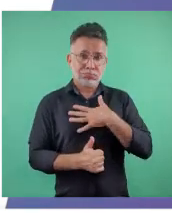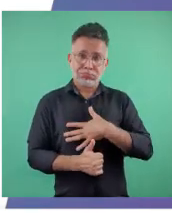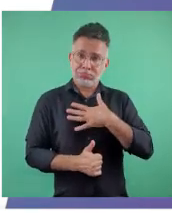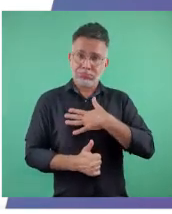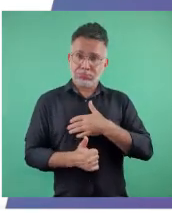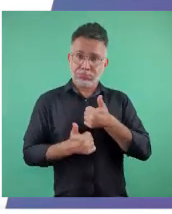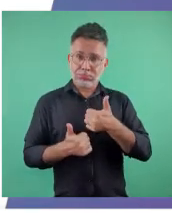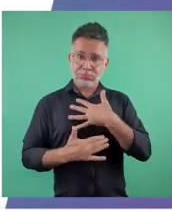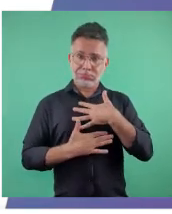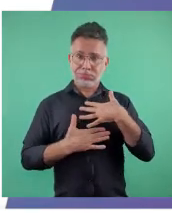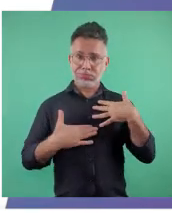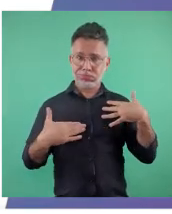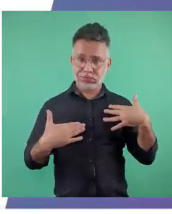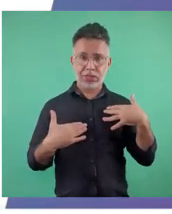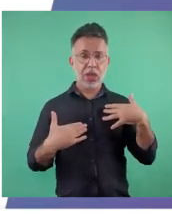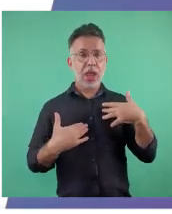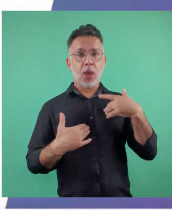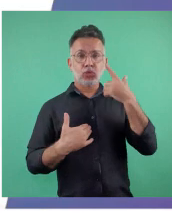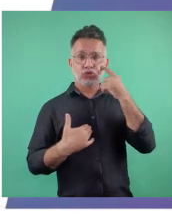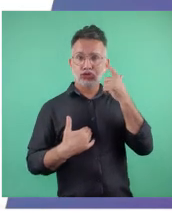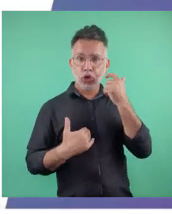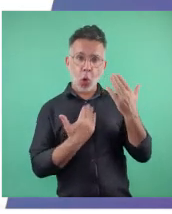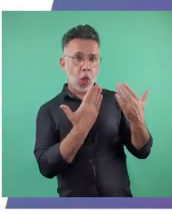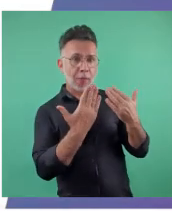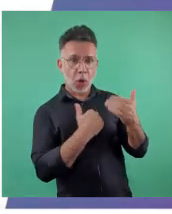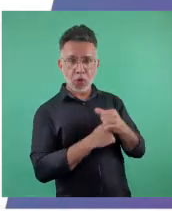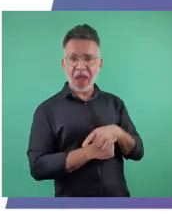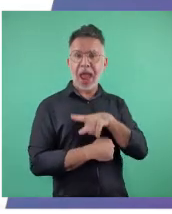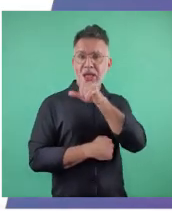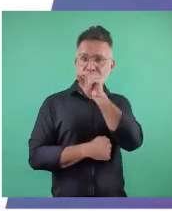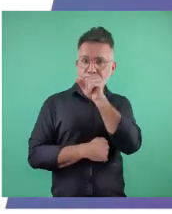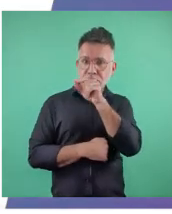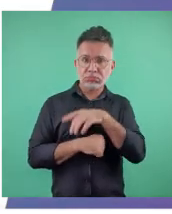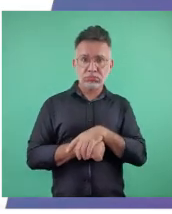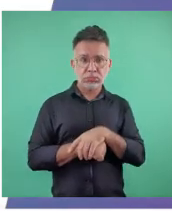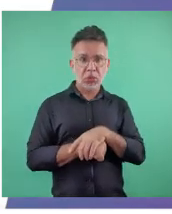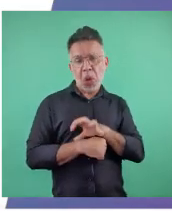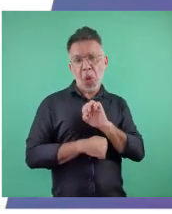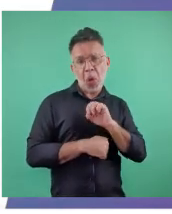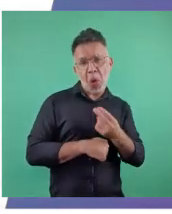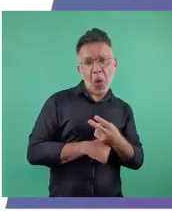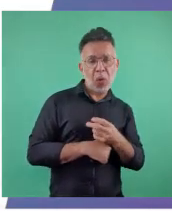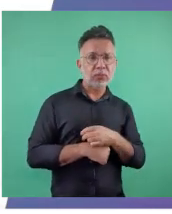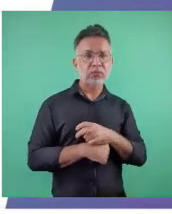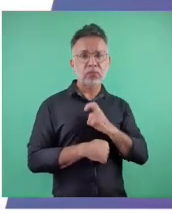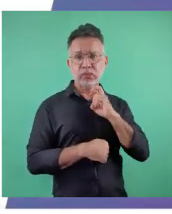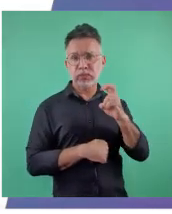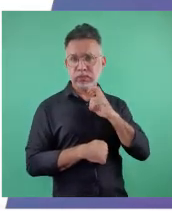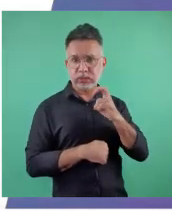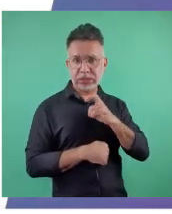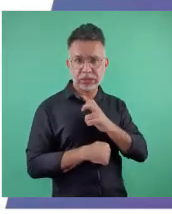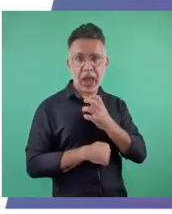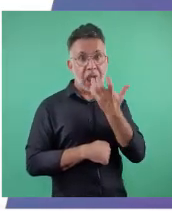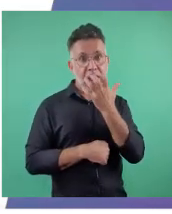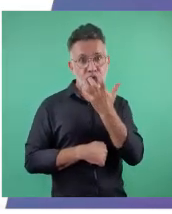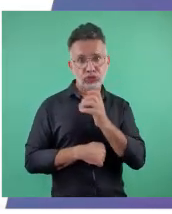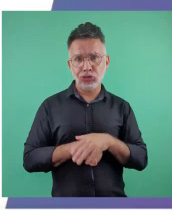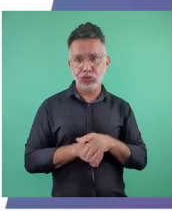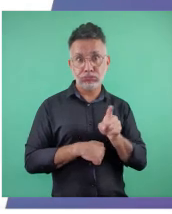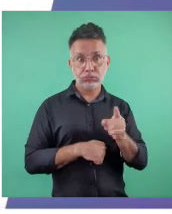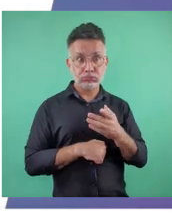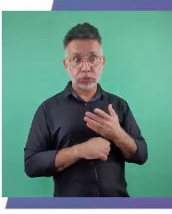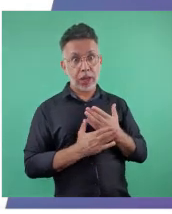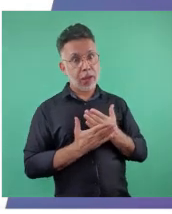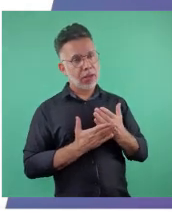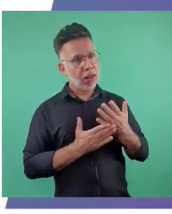que é uma conversa, um choro, um passarinho, chegando até num latido de cachorro, que se ele começar a ficar muito forte, o latido